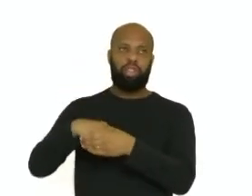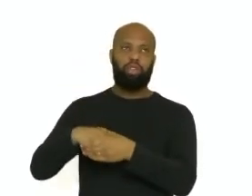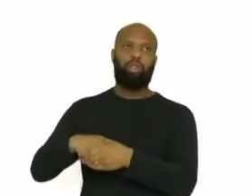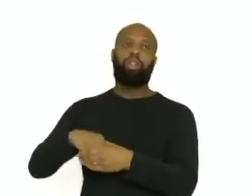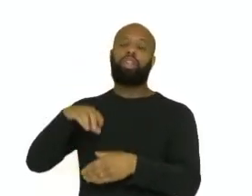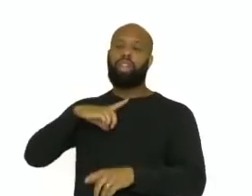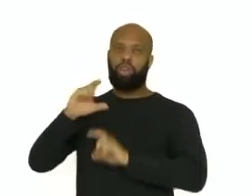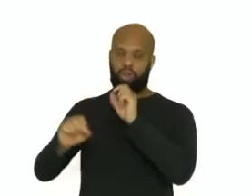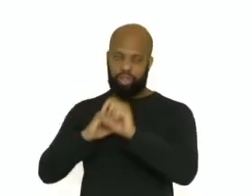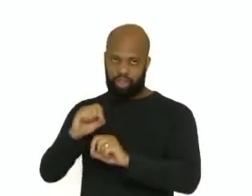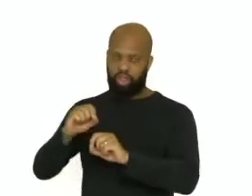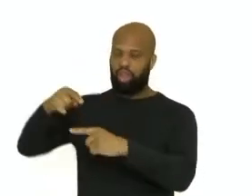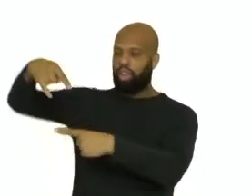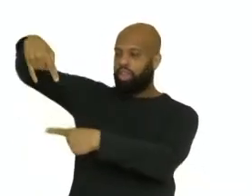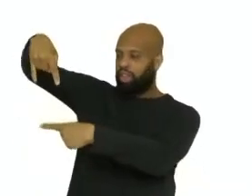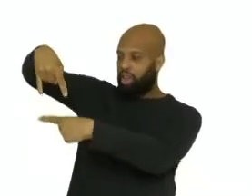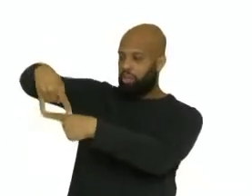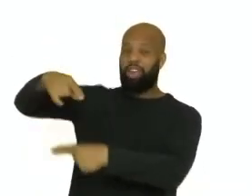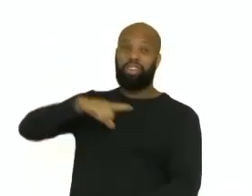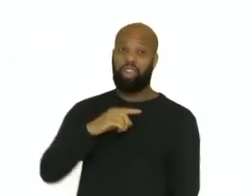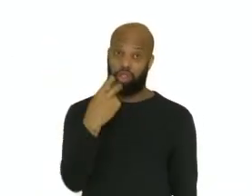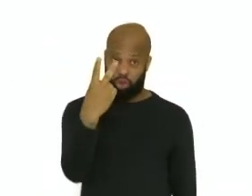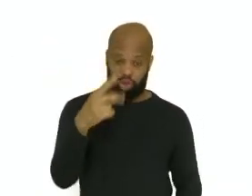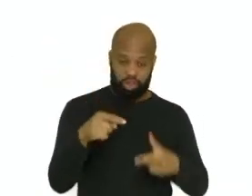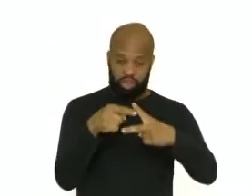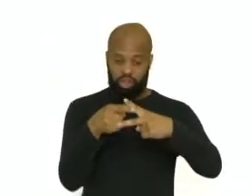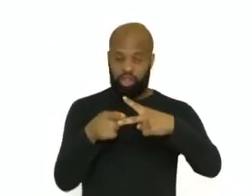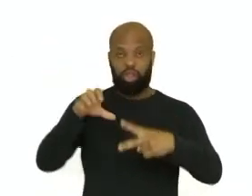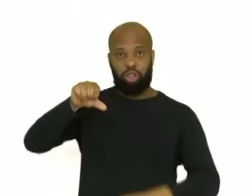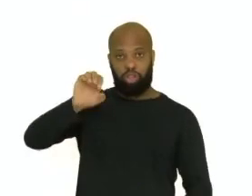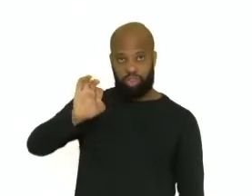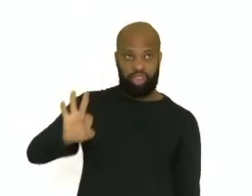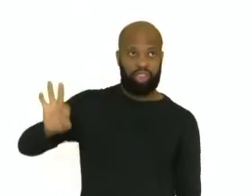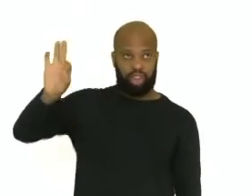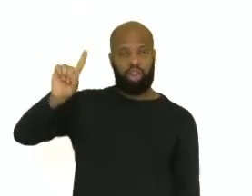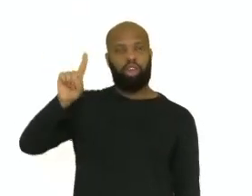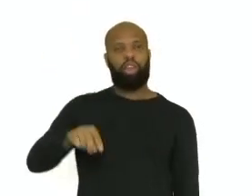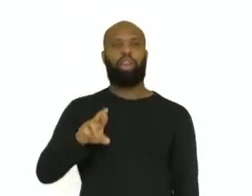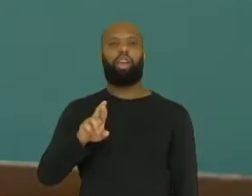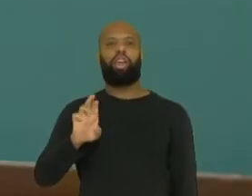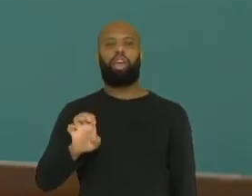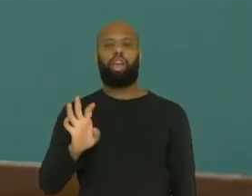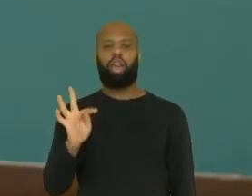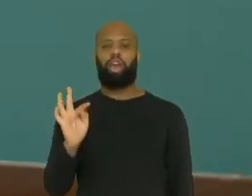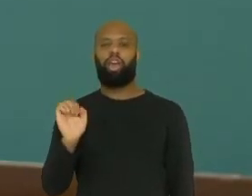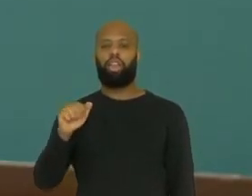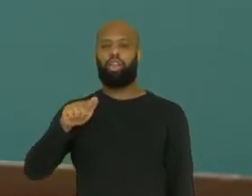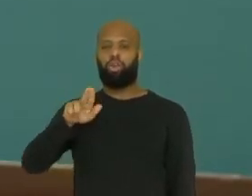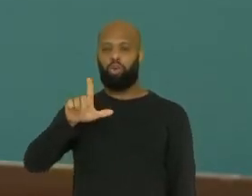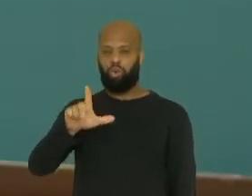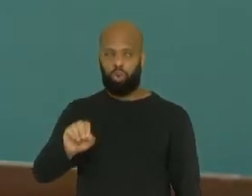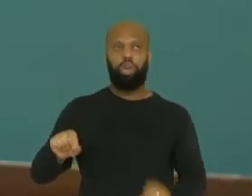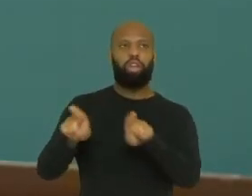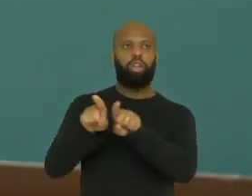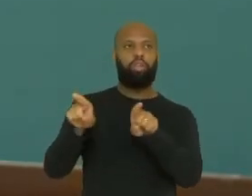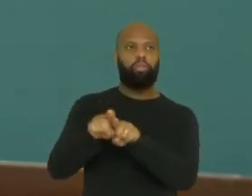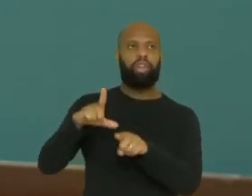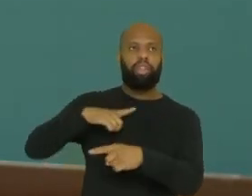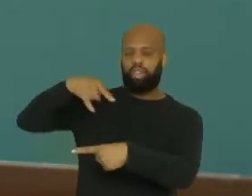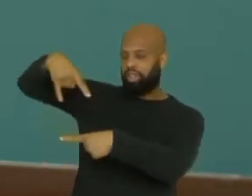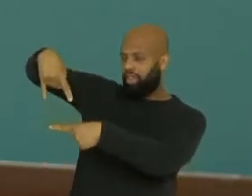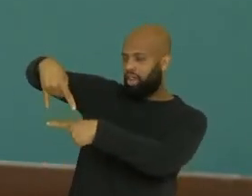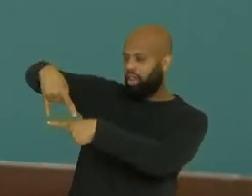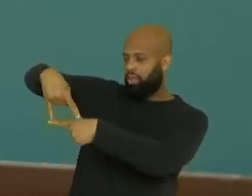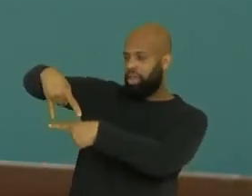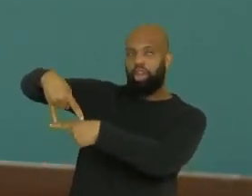trapézio retângulo que ele possui dois ângulos internos os dois ângulos de 90° nós temos também